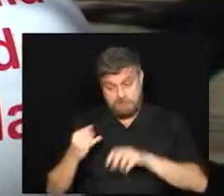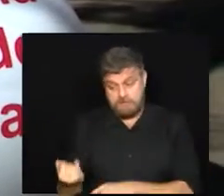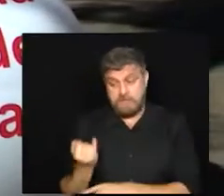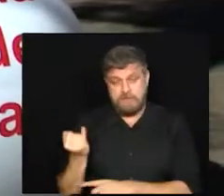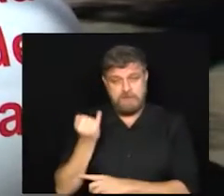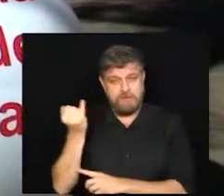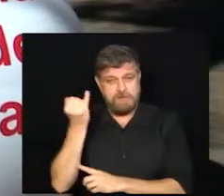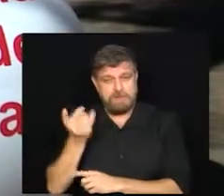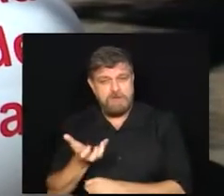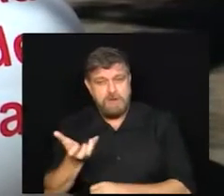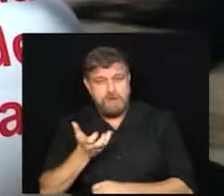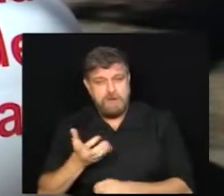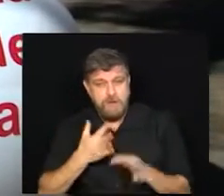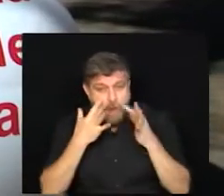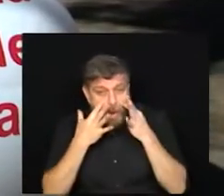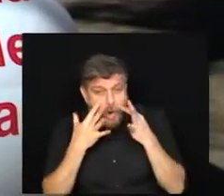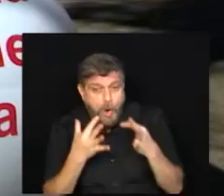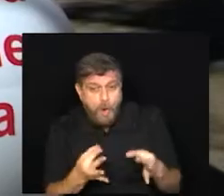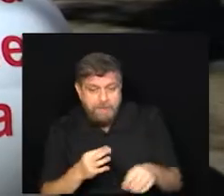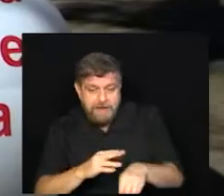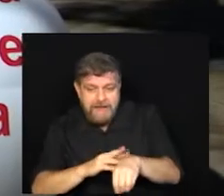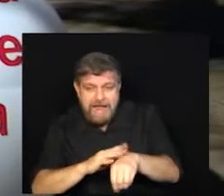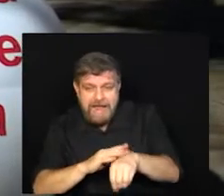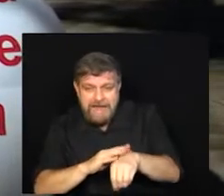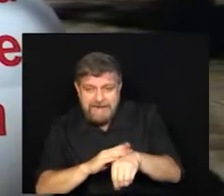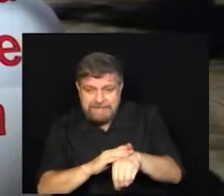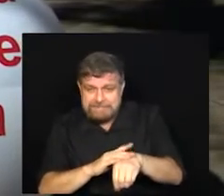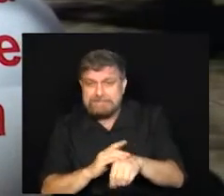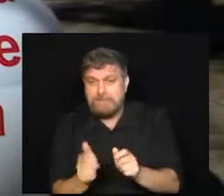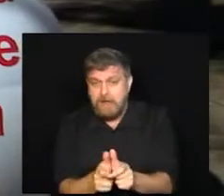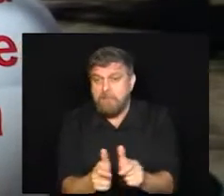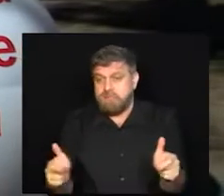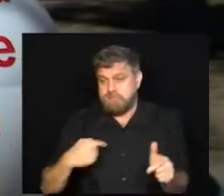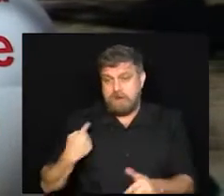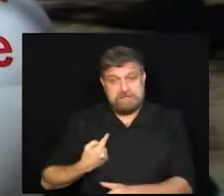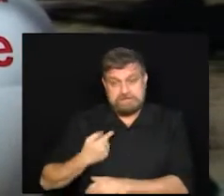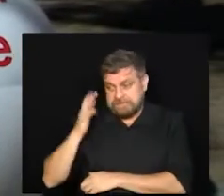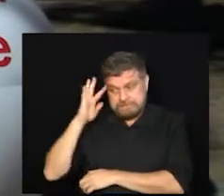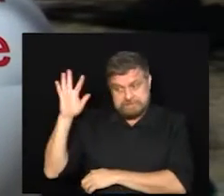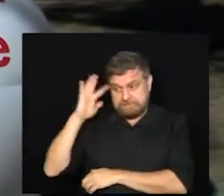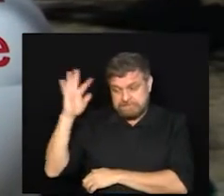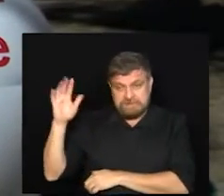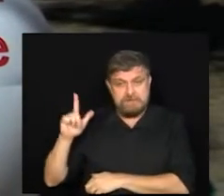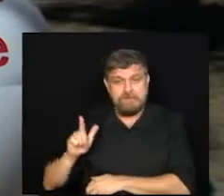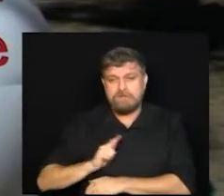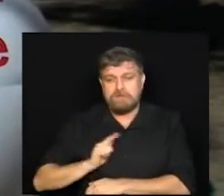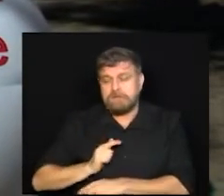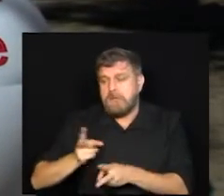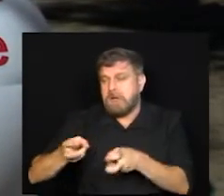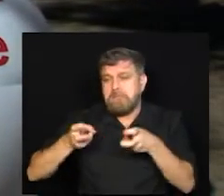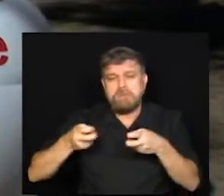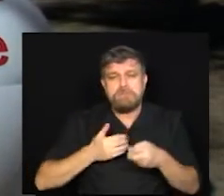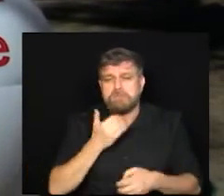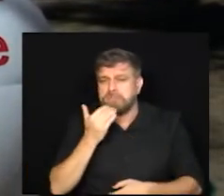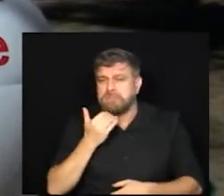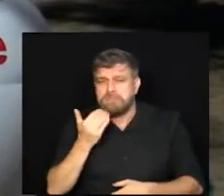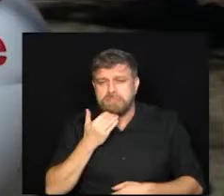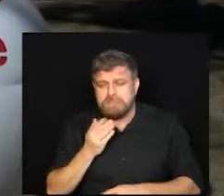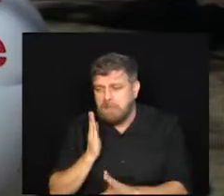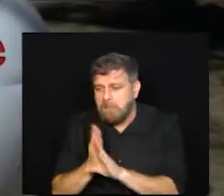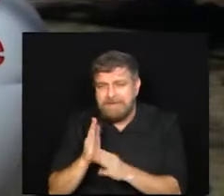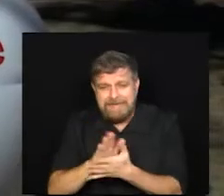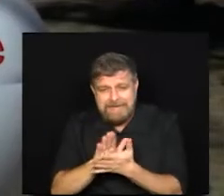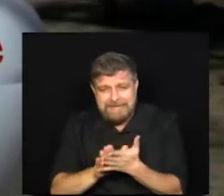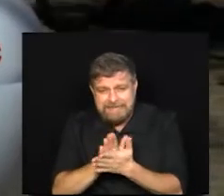chamar a atenção para uma doença que ela é mais comum do que a gente imagina e que muitas vezes passa desapercebido e a gente acaba